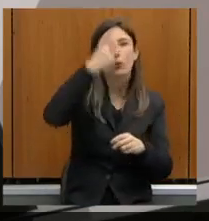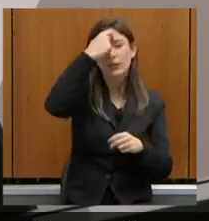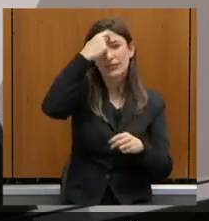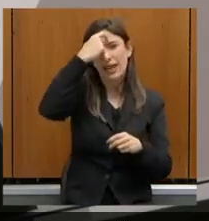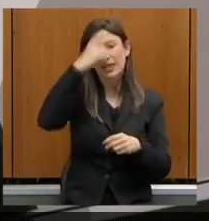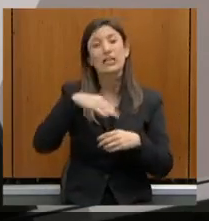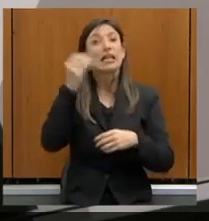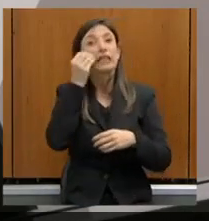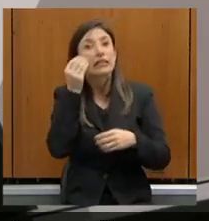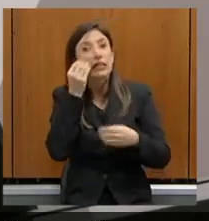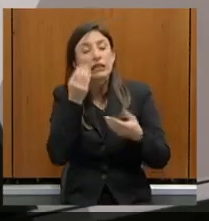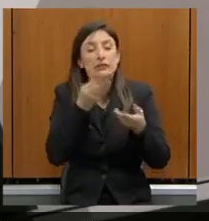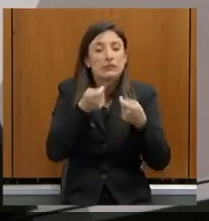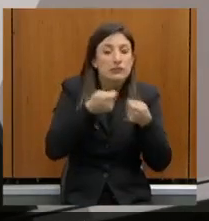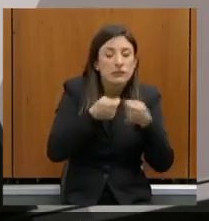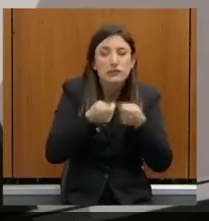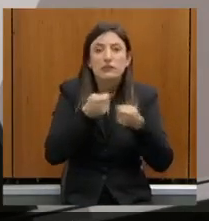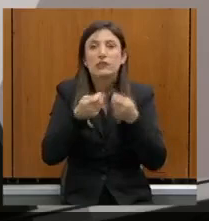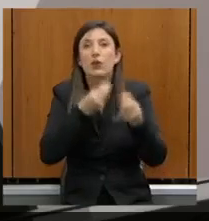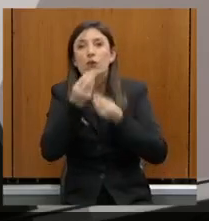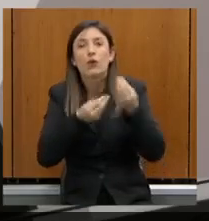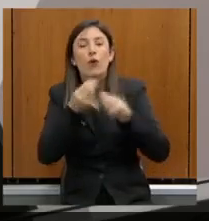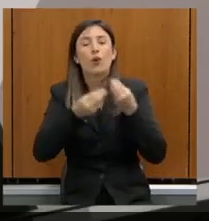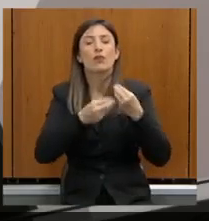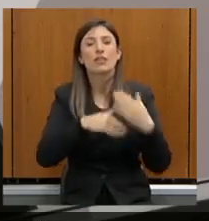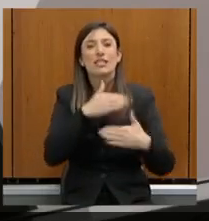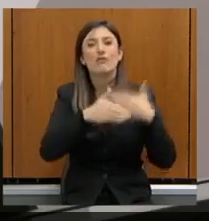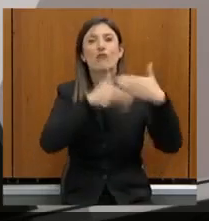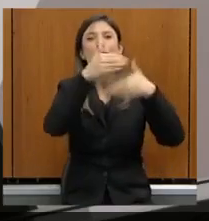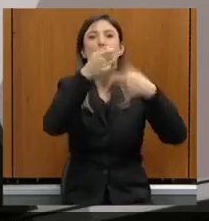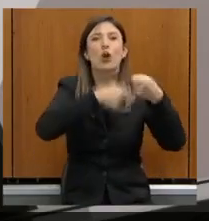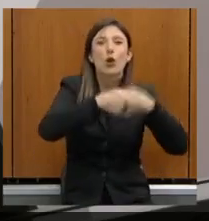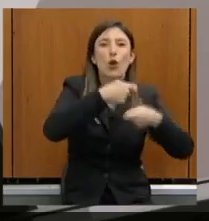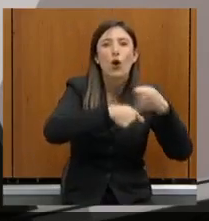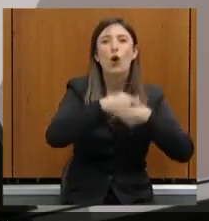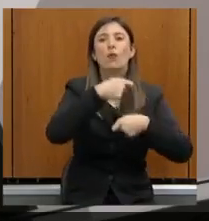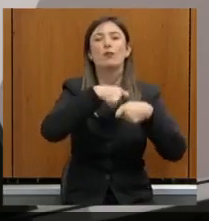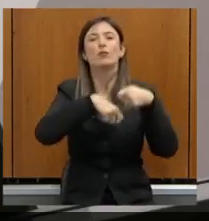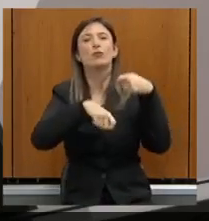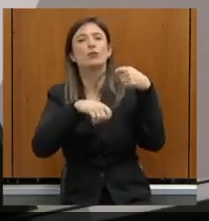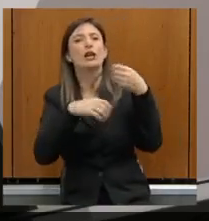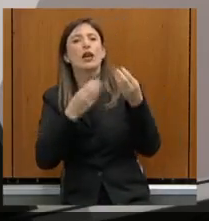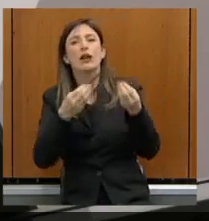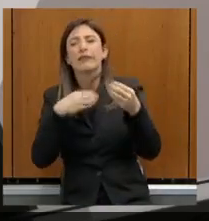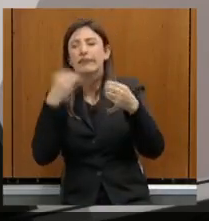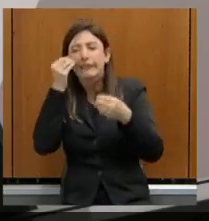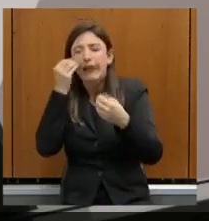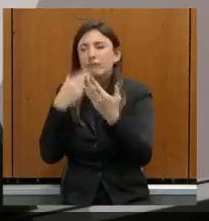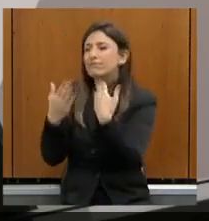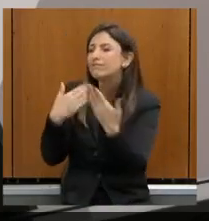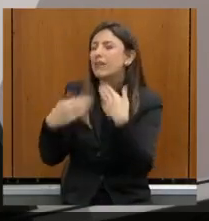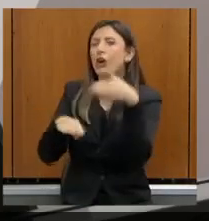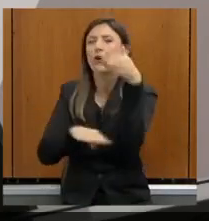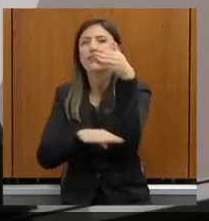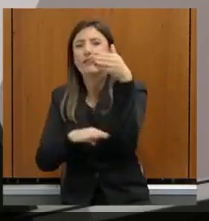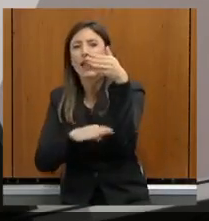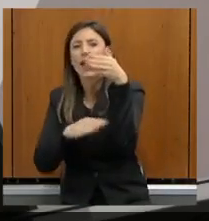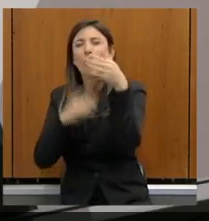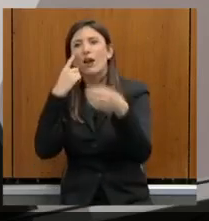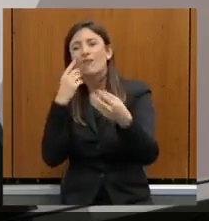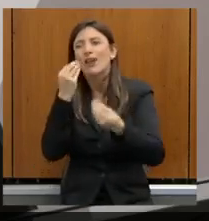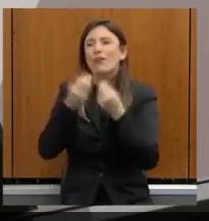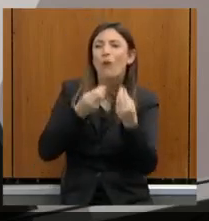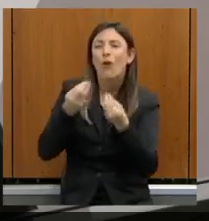abertura e desenvolvimento econômico, os hotéis com relação à pandemia. E dizer para vocês,